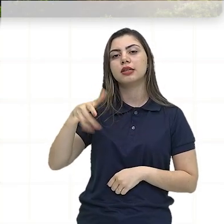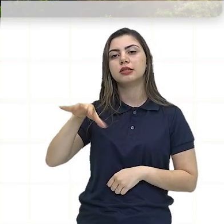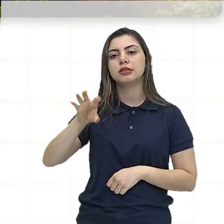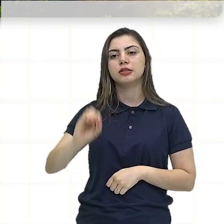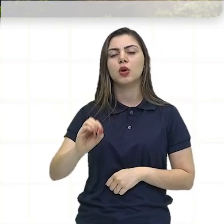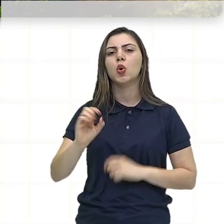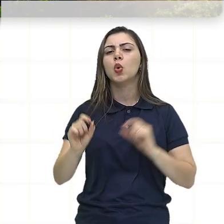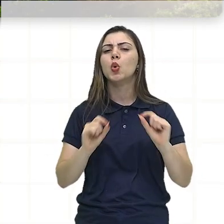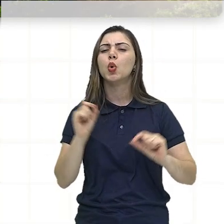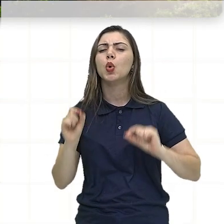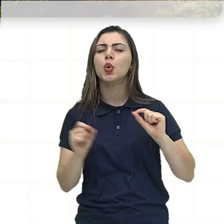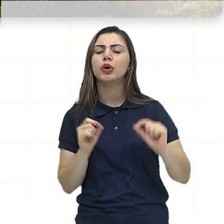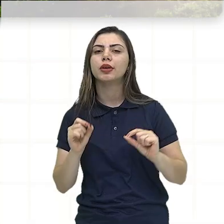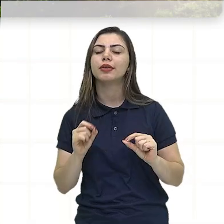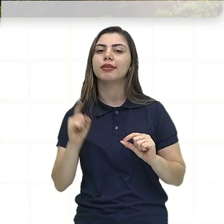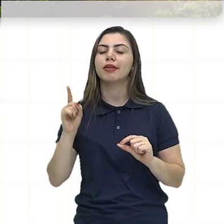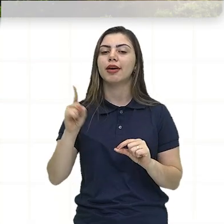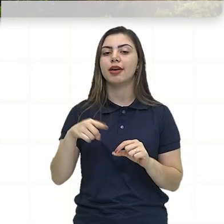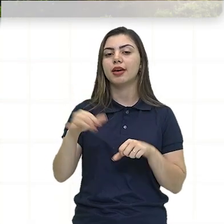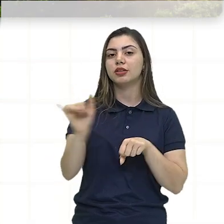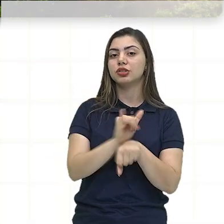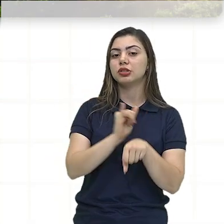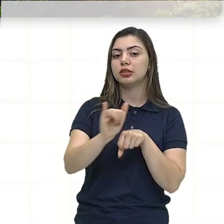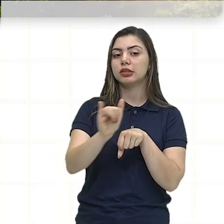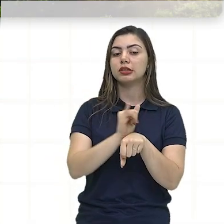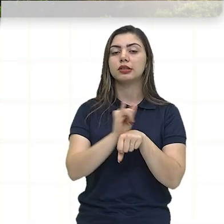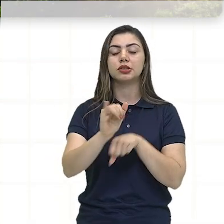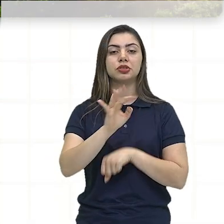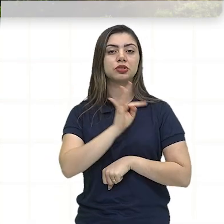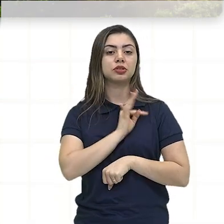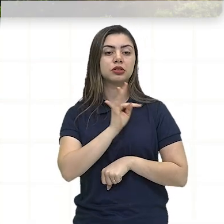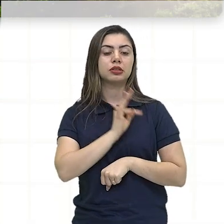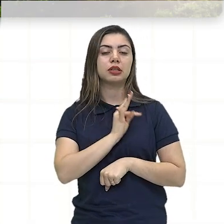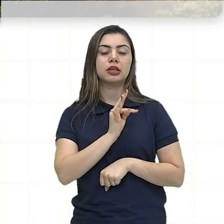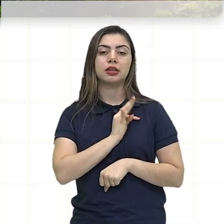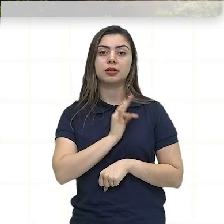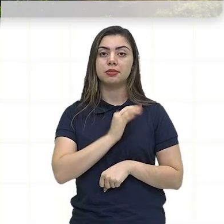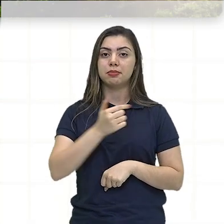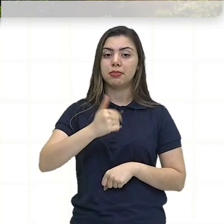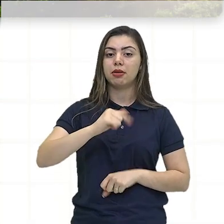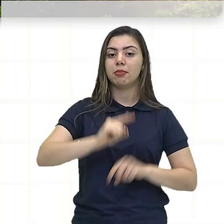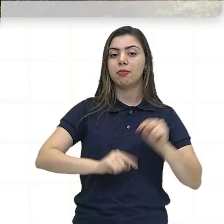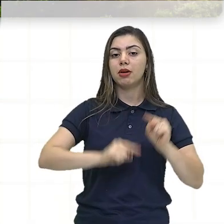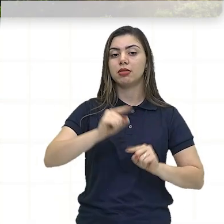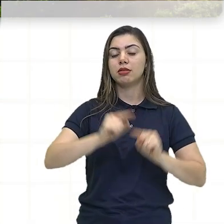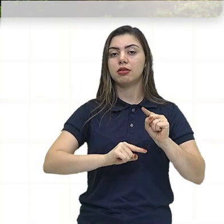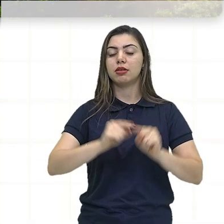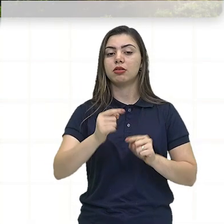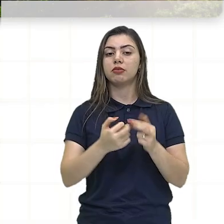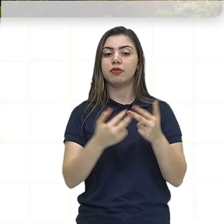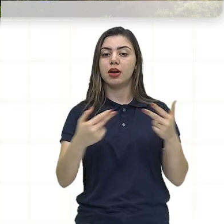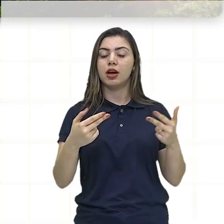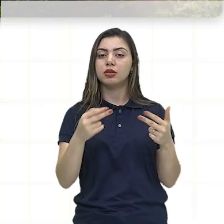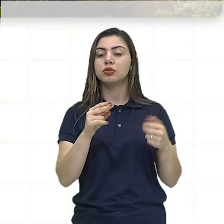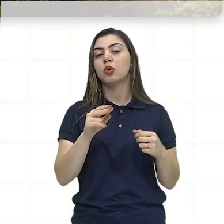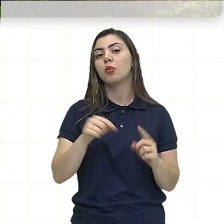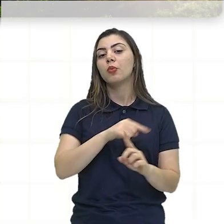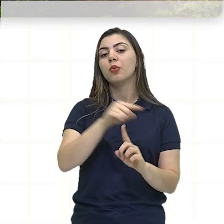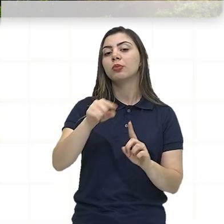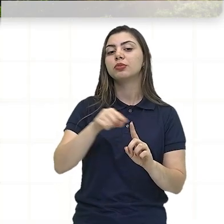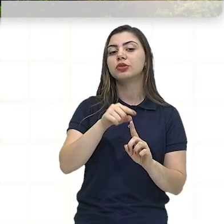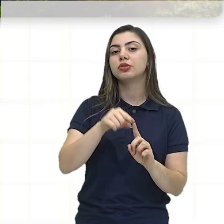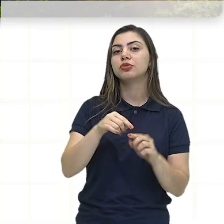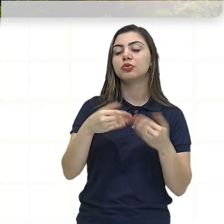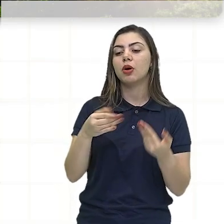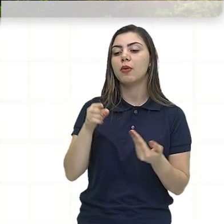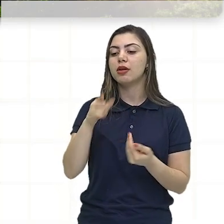chamado conjunto de técnicas e equipamentos empregados com o objetivo de suprir a necessidade